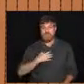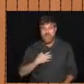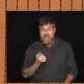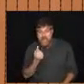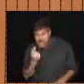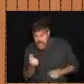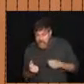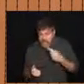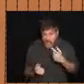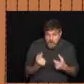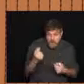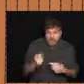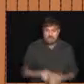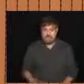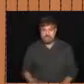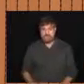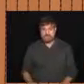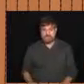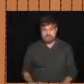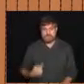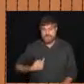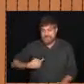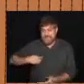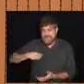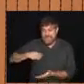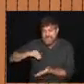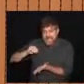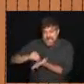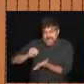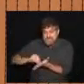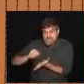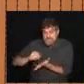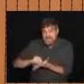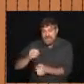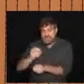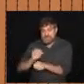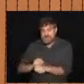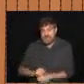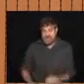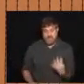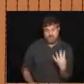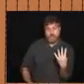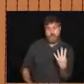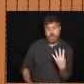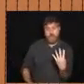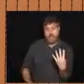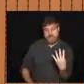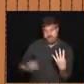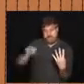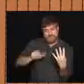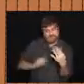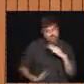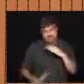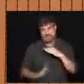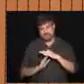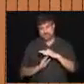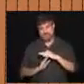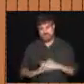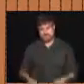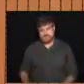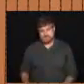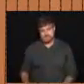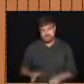remota. Se não for possível, agendar de forma a não haver mais de 4 pessoas por vez. Então, essa